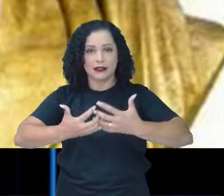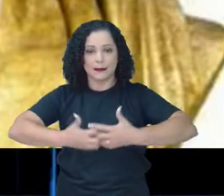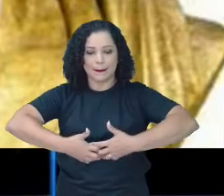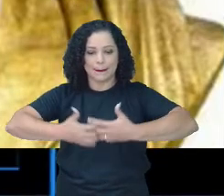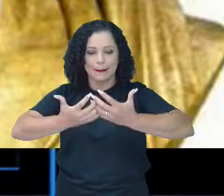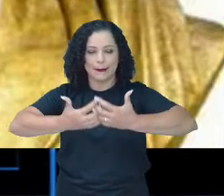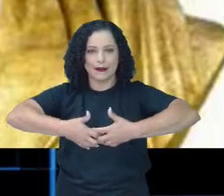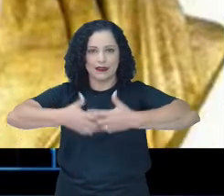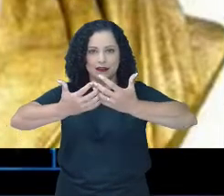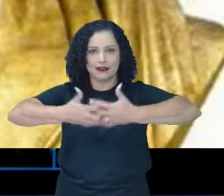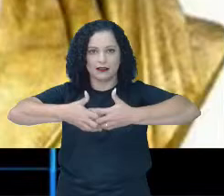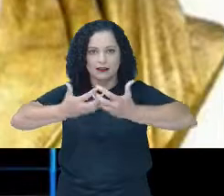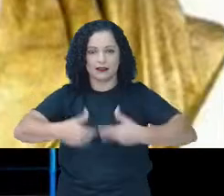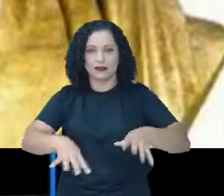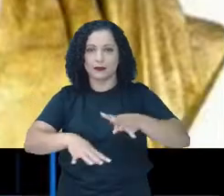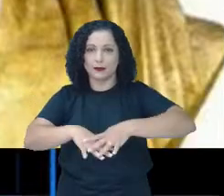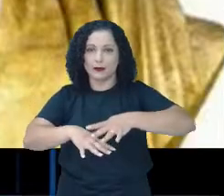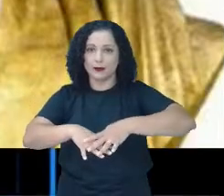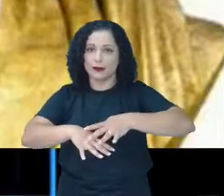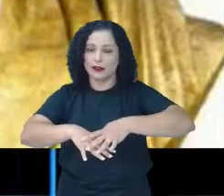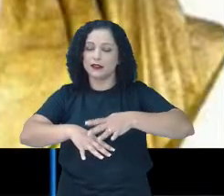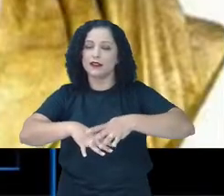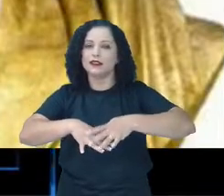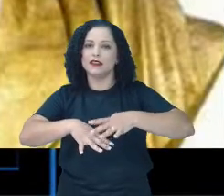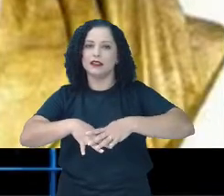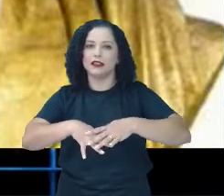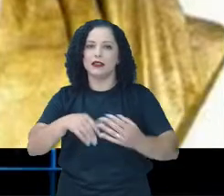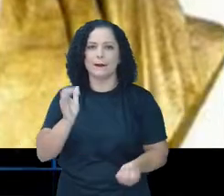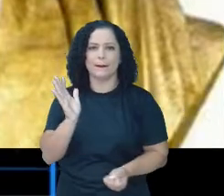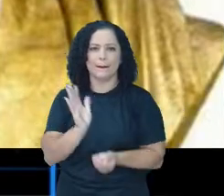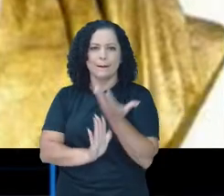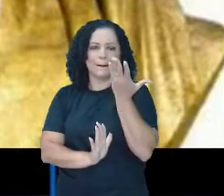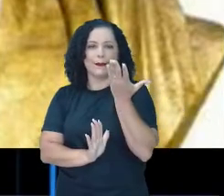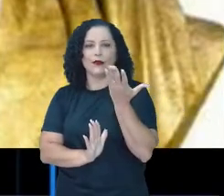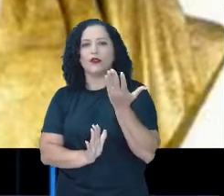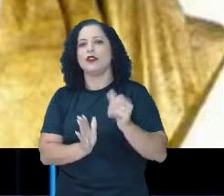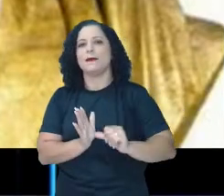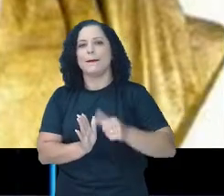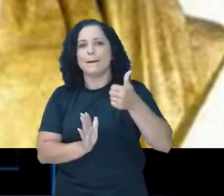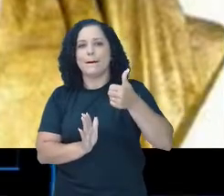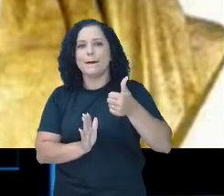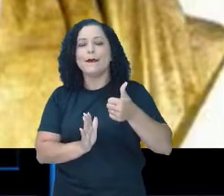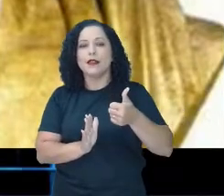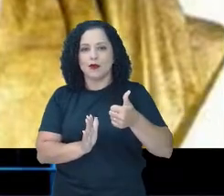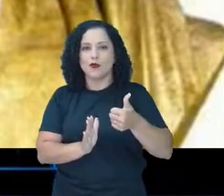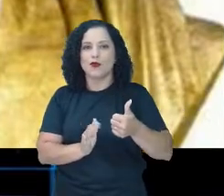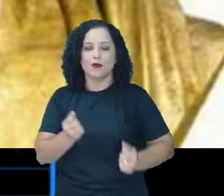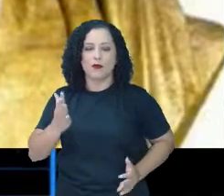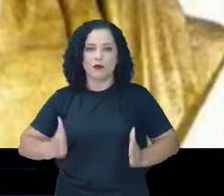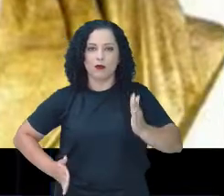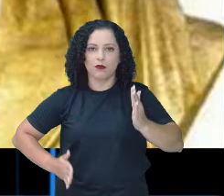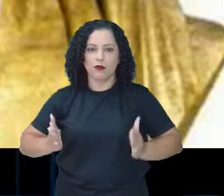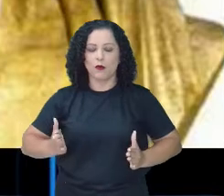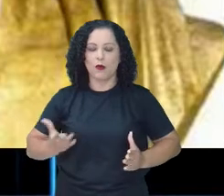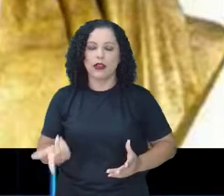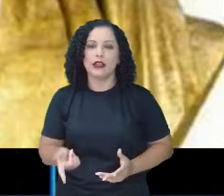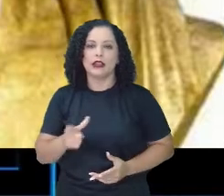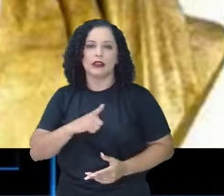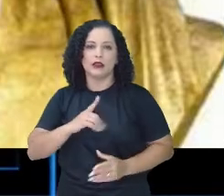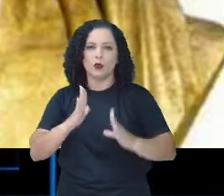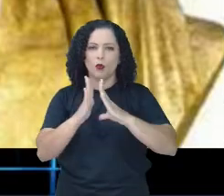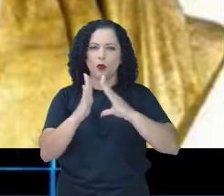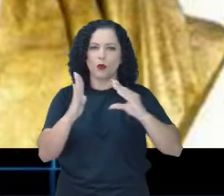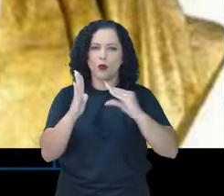de ter projetado e construído o primeiro mecanismo voador de autopropulsão, um modelo em forma de pássaro,